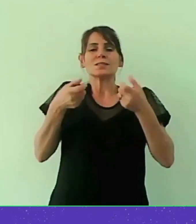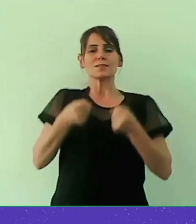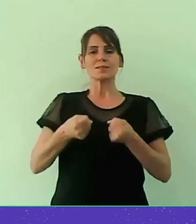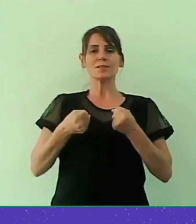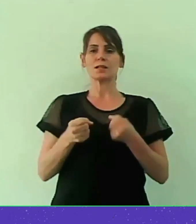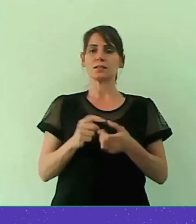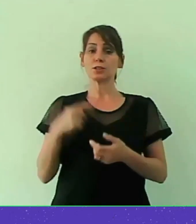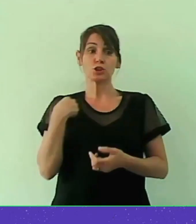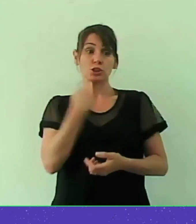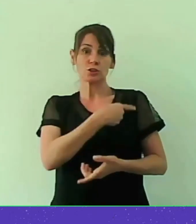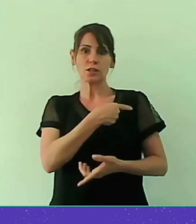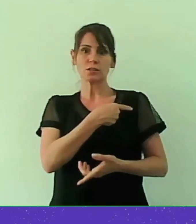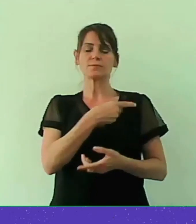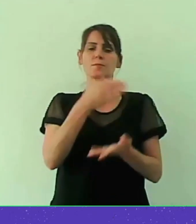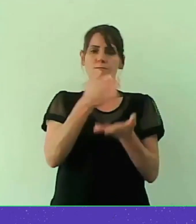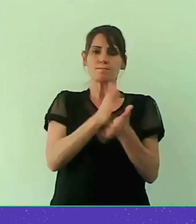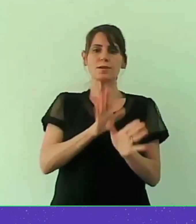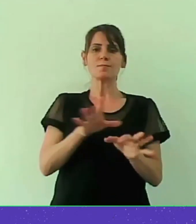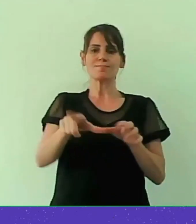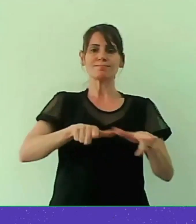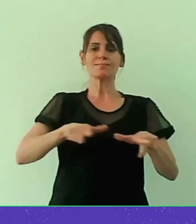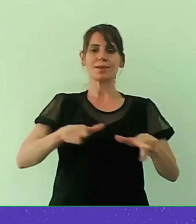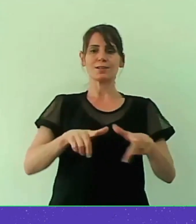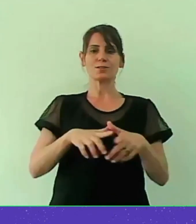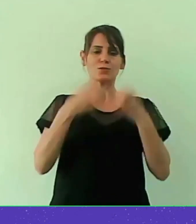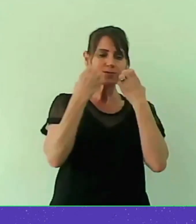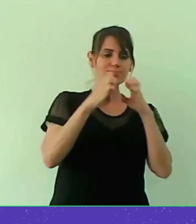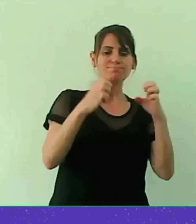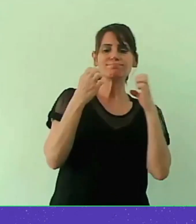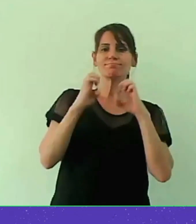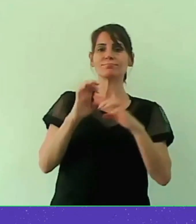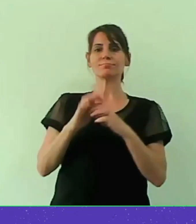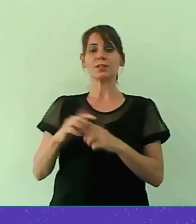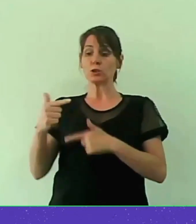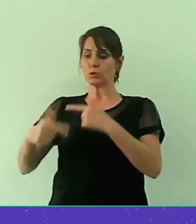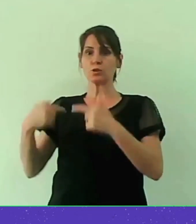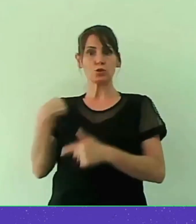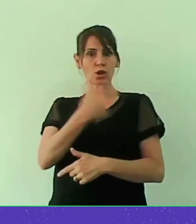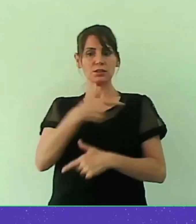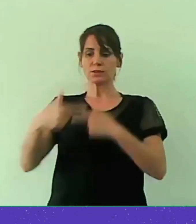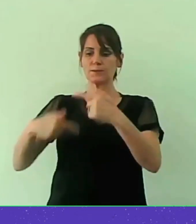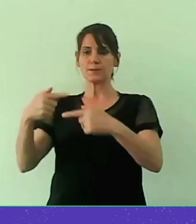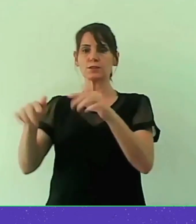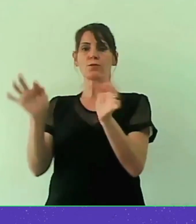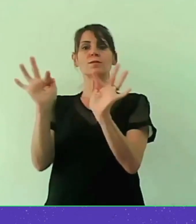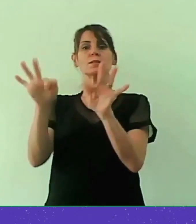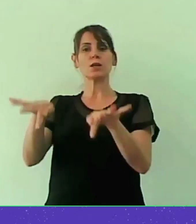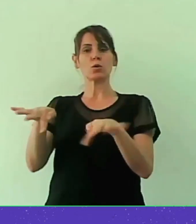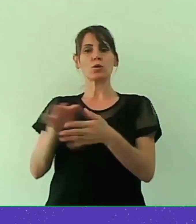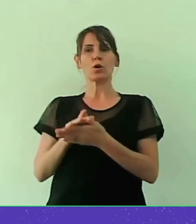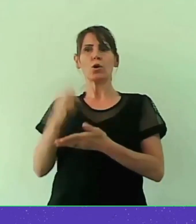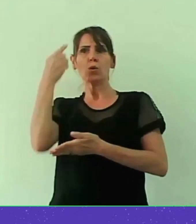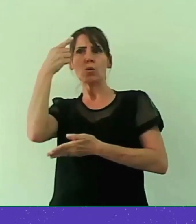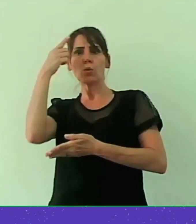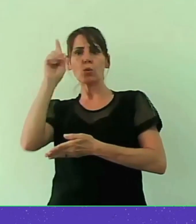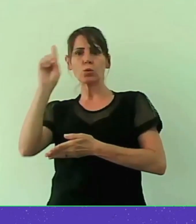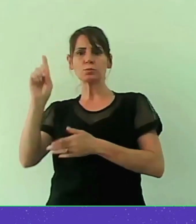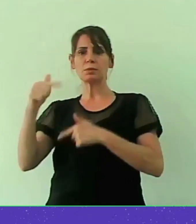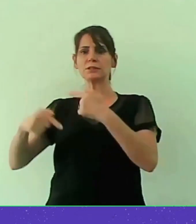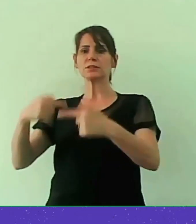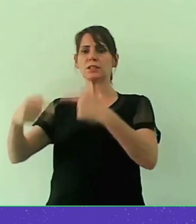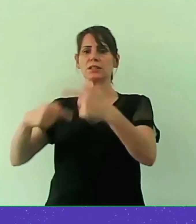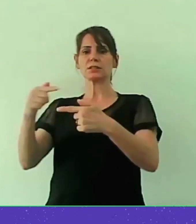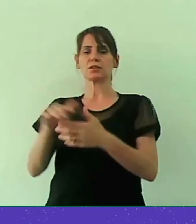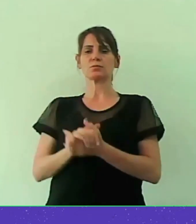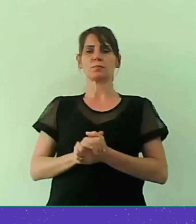trabalho. Nós somos a geração final, somos a última geração dos trabalhadores